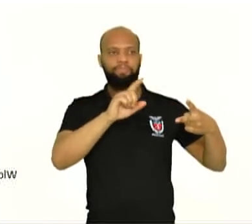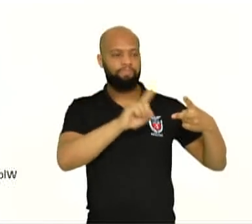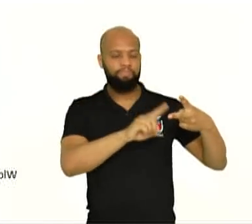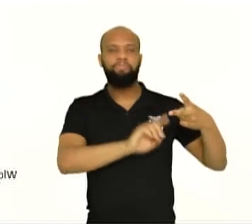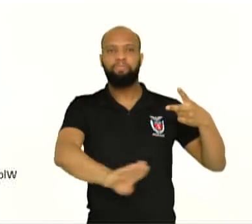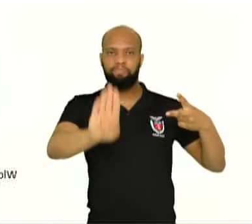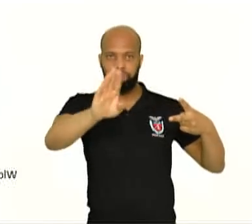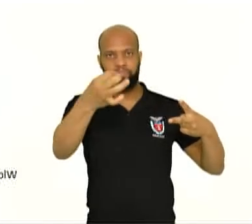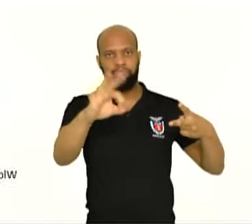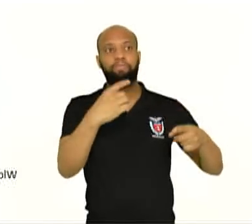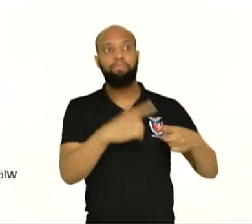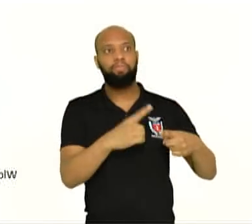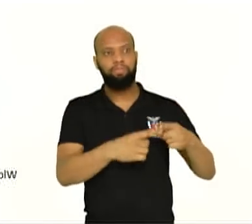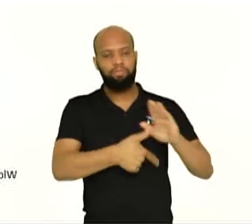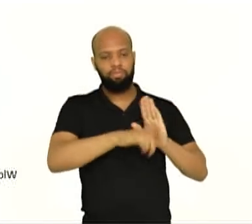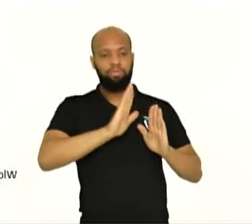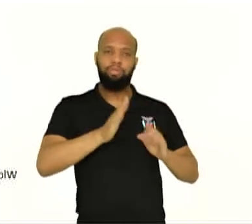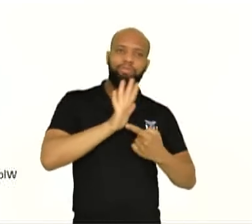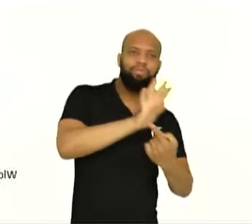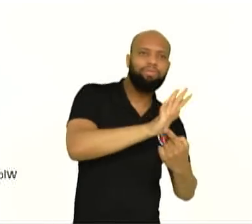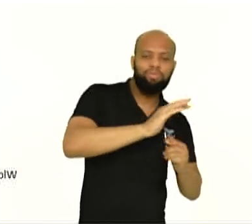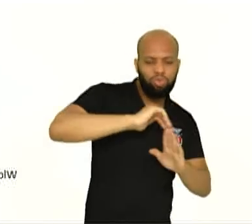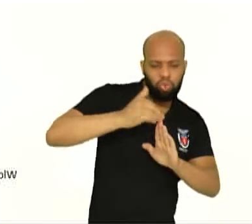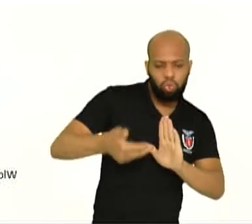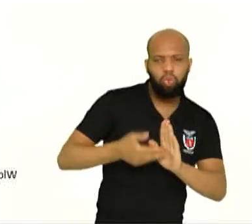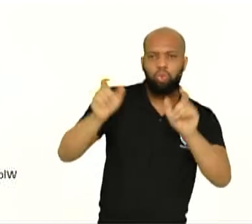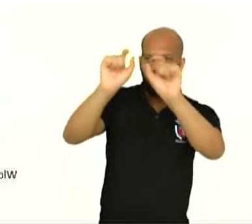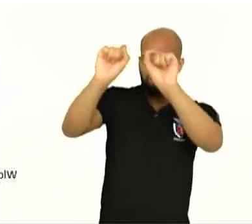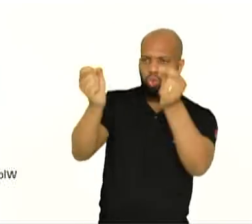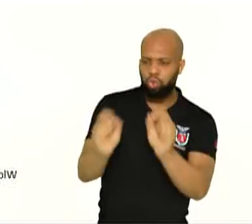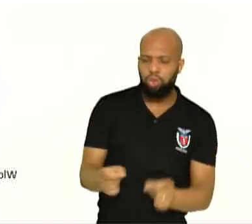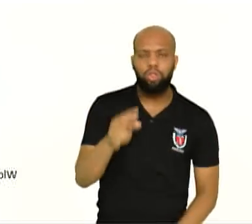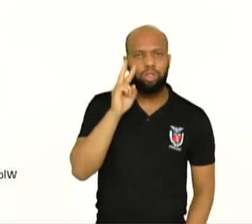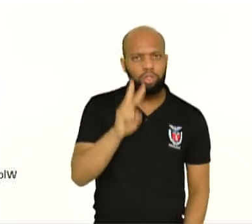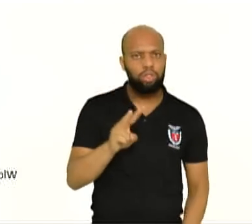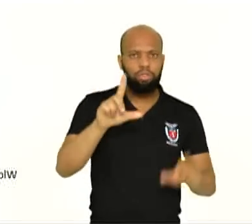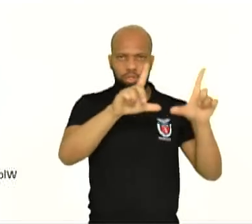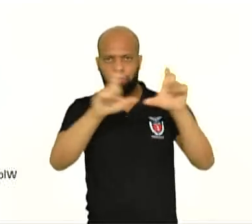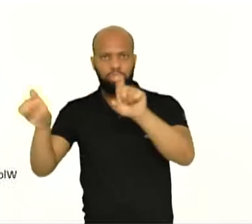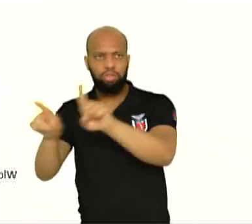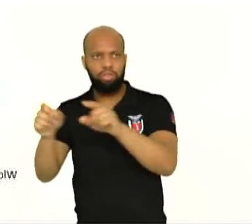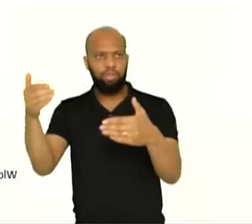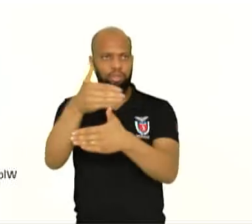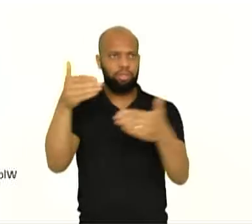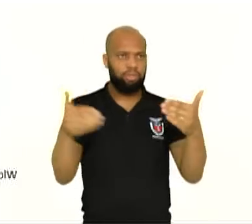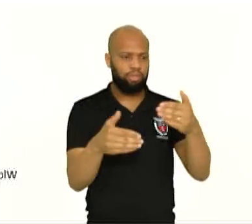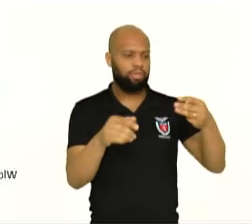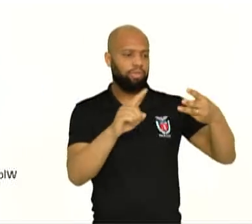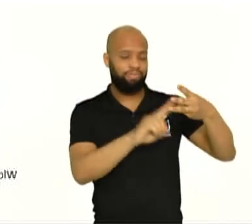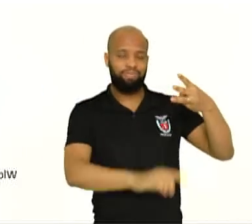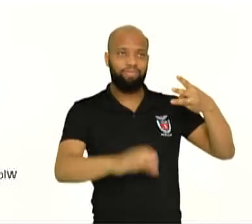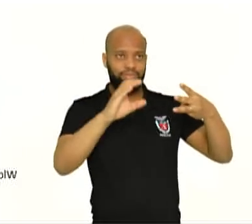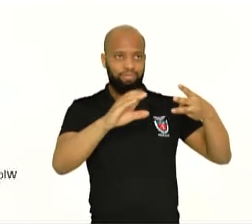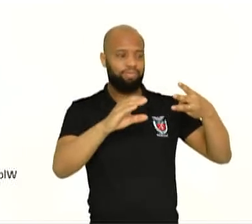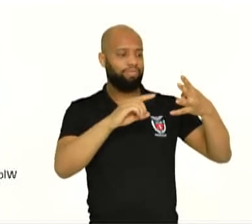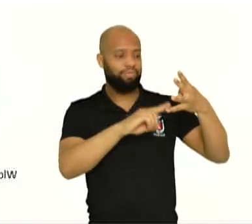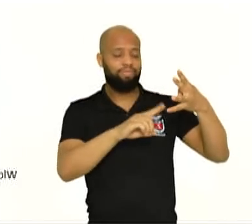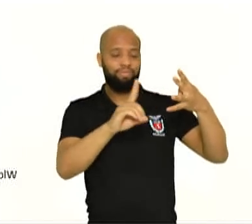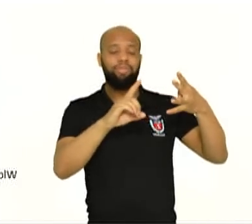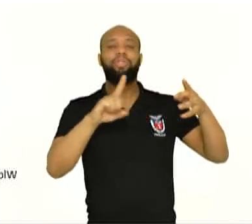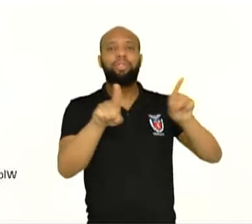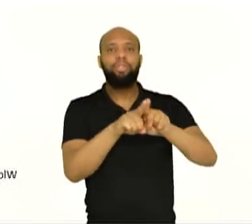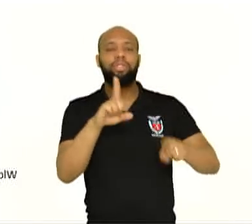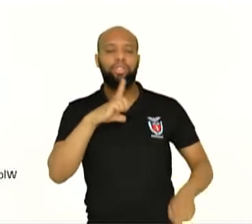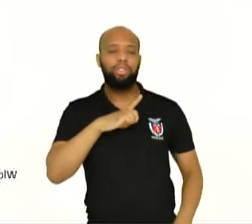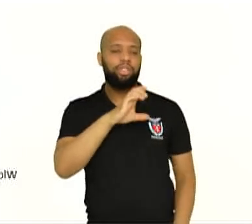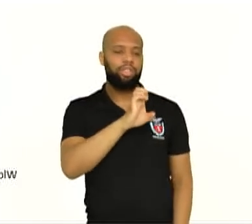B. Porque a gente falou ali, eu mostrei para você os organismos, você viu as fotos nos slides. E na letra C e na letra D, a gente tem esponjas também, assim